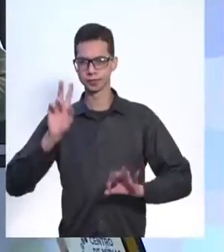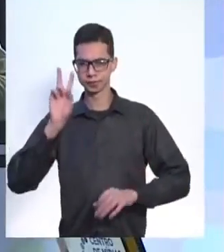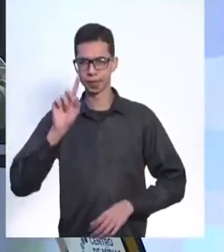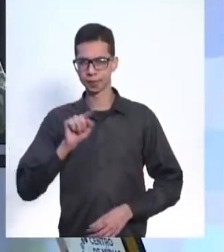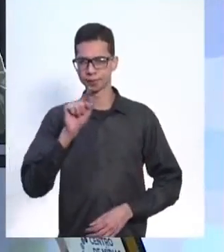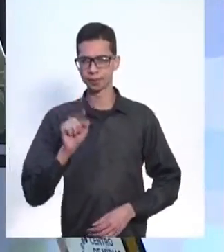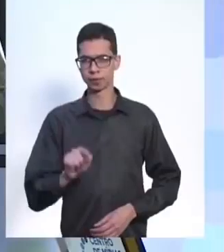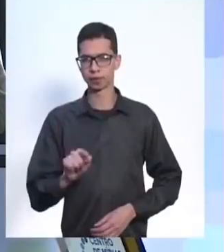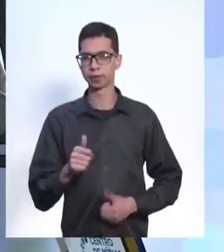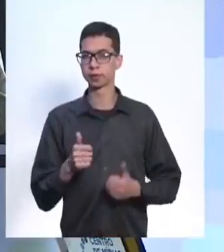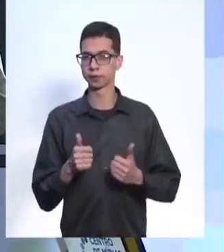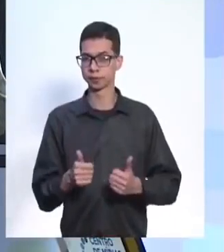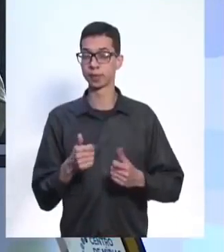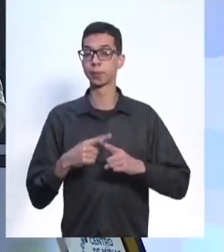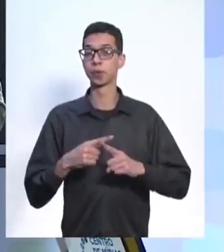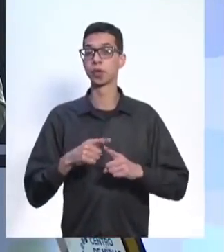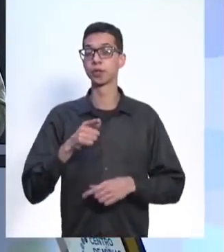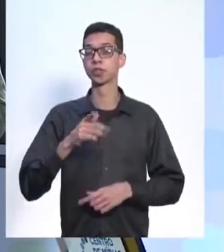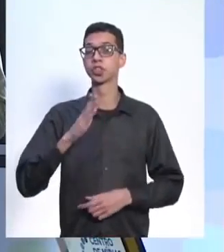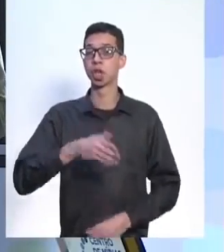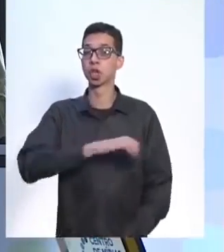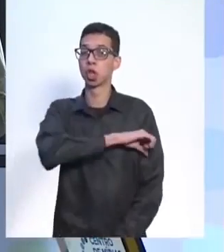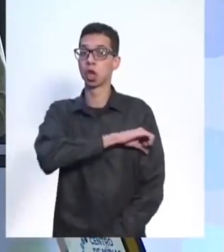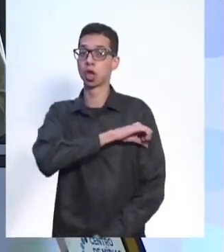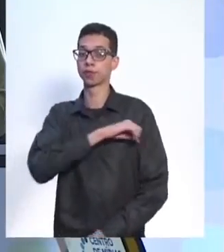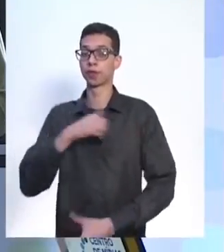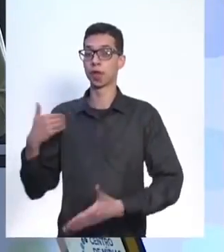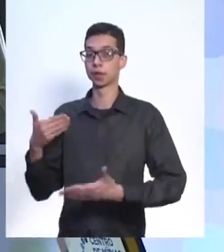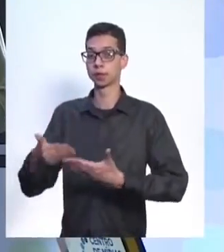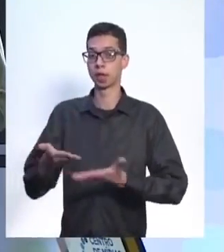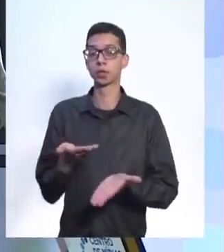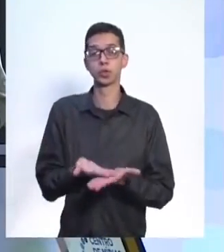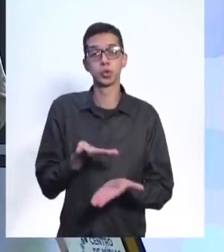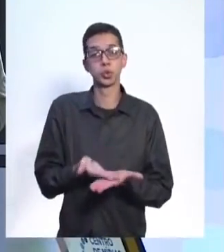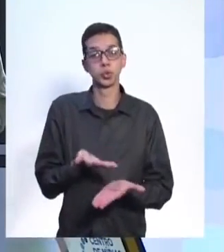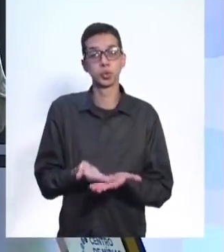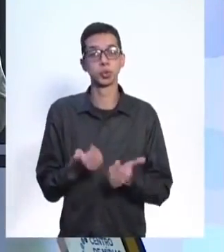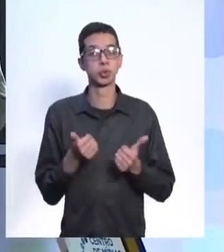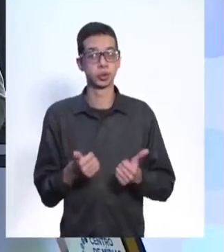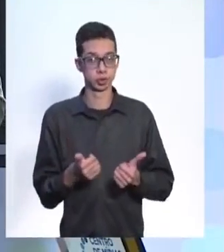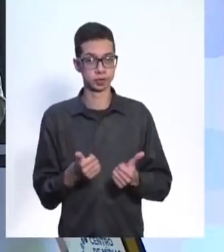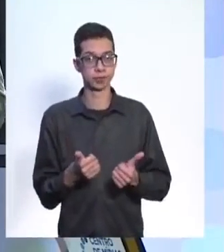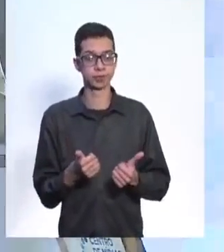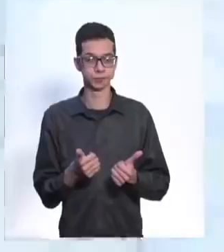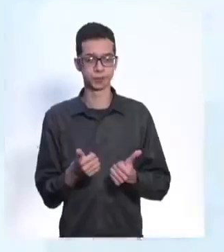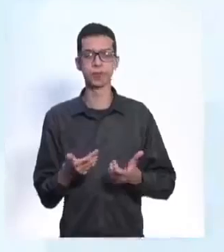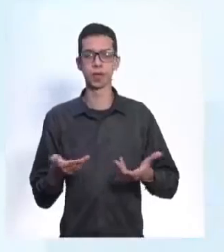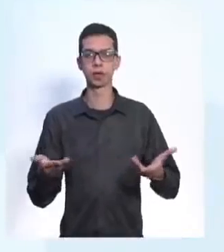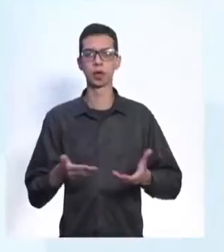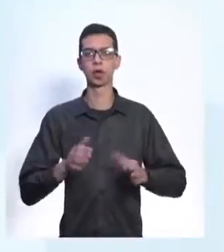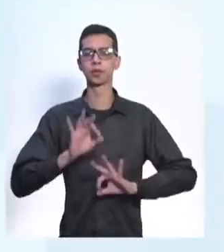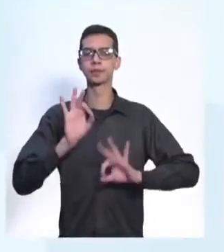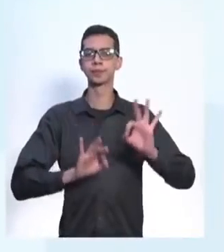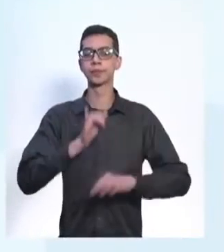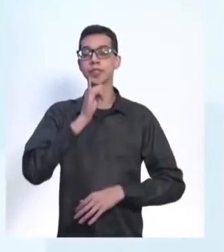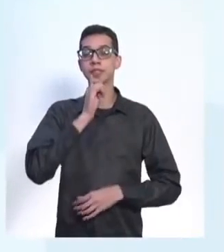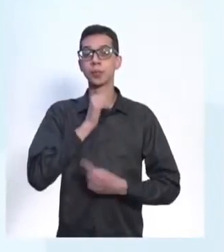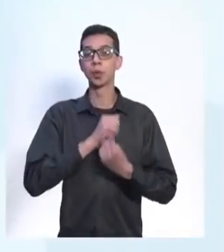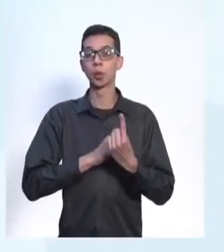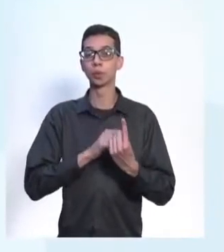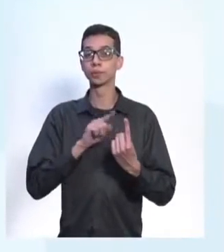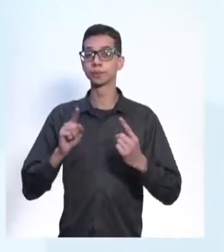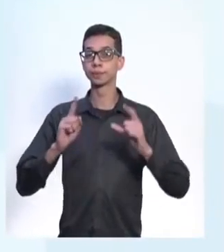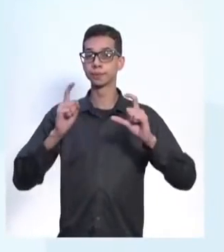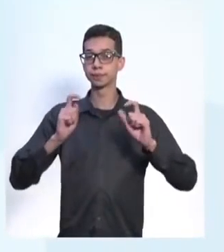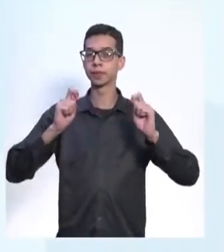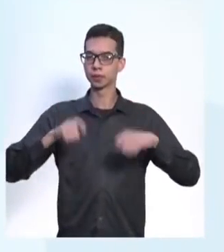aqui você está vendo desde lá do 9º ano, né? Muito bem. Então, vamos colocar a resolução do exemplo 1 para eles tirarem um